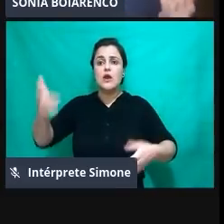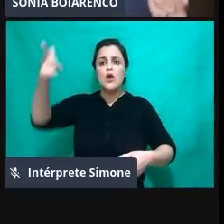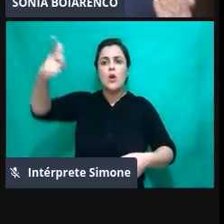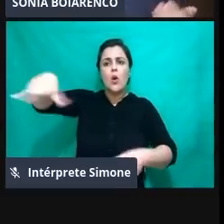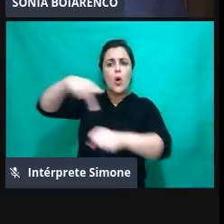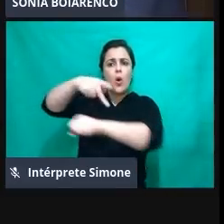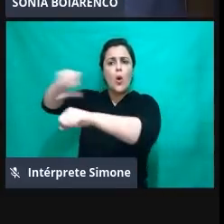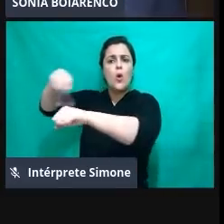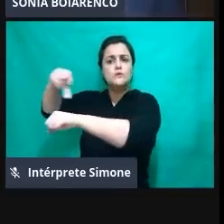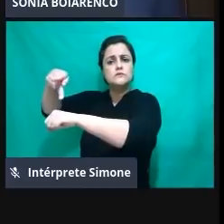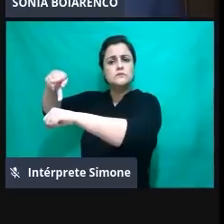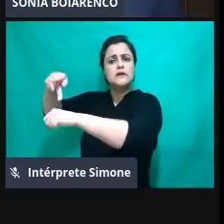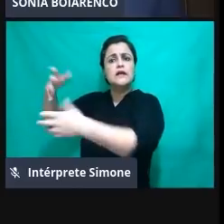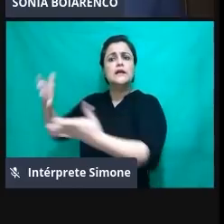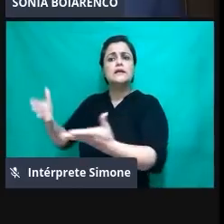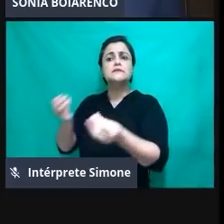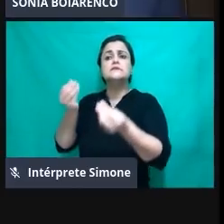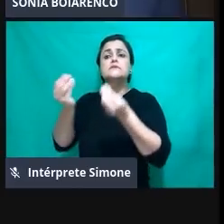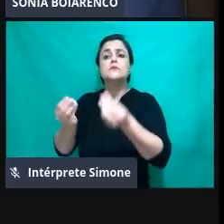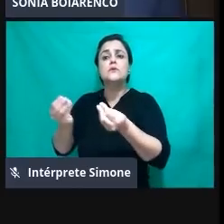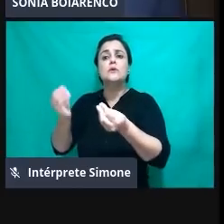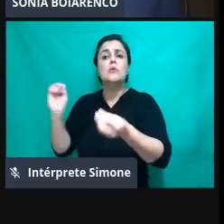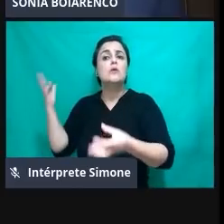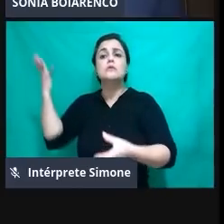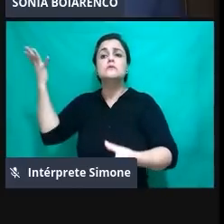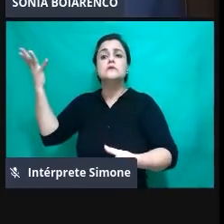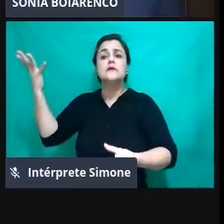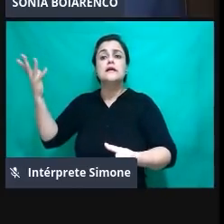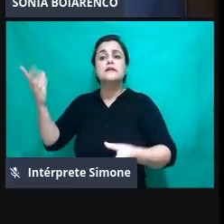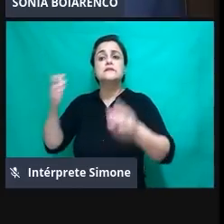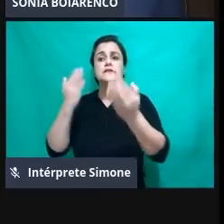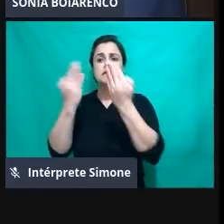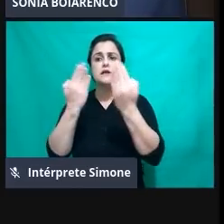é que nós estamos lidando com essa questão, né?